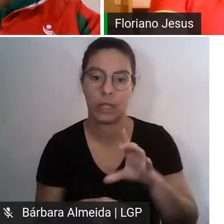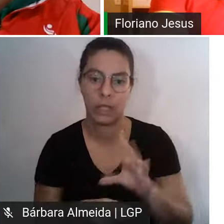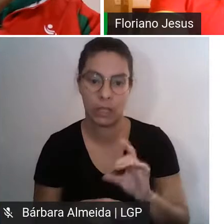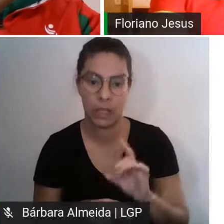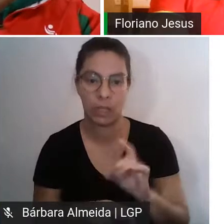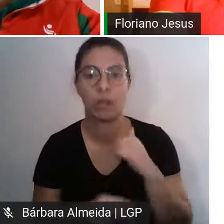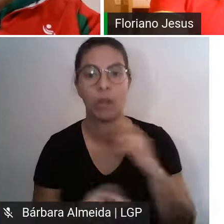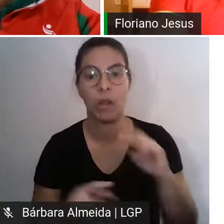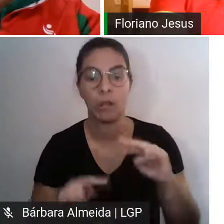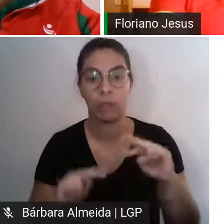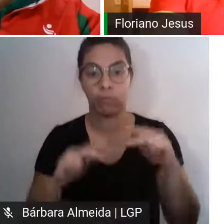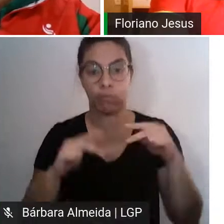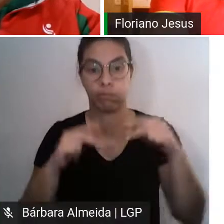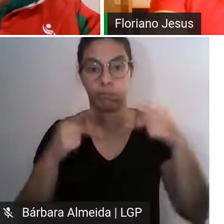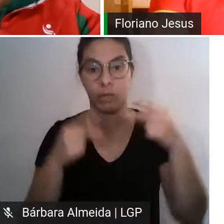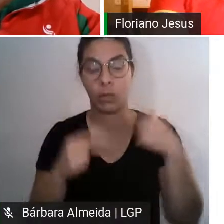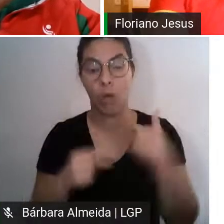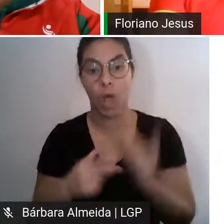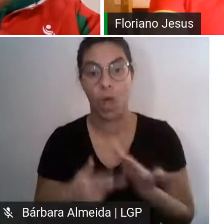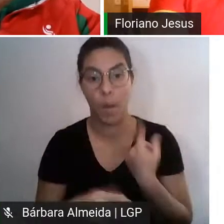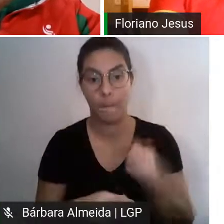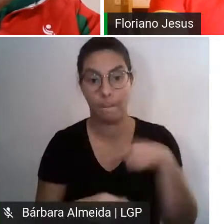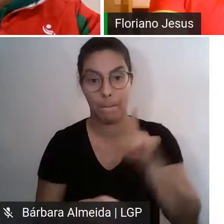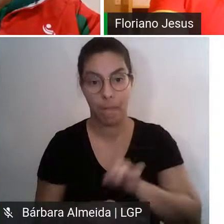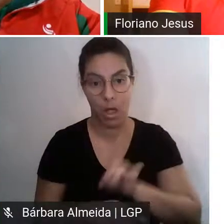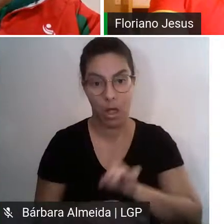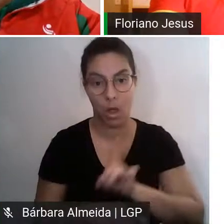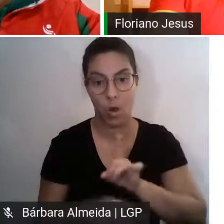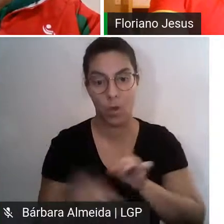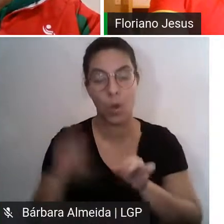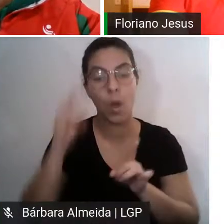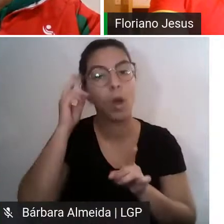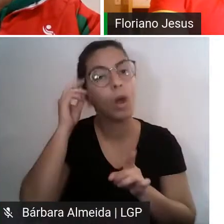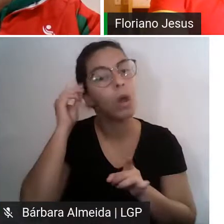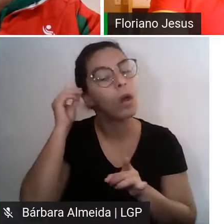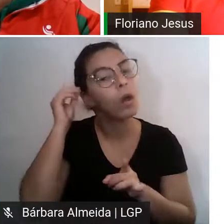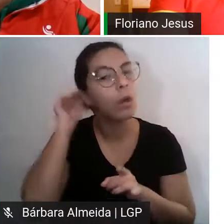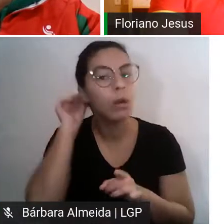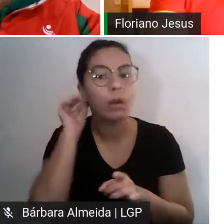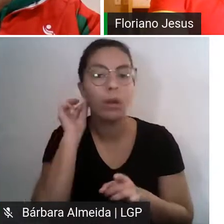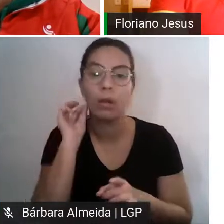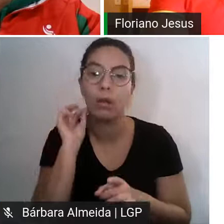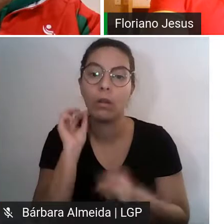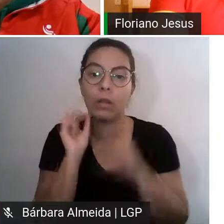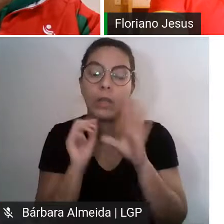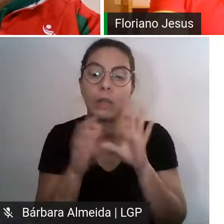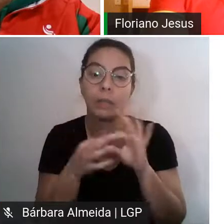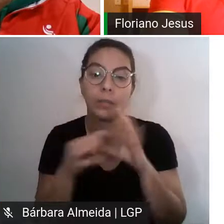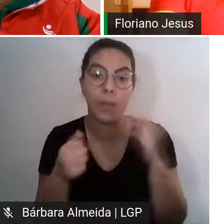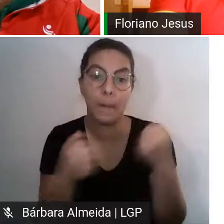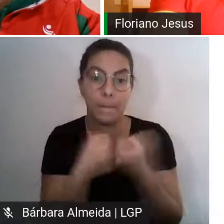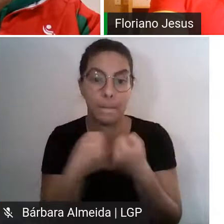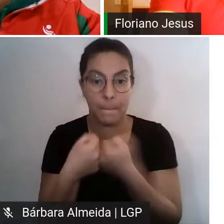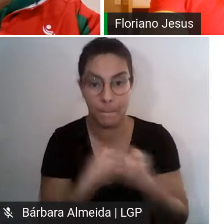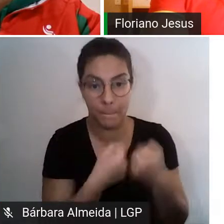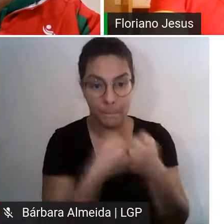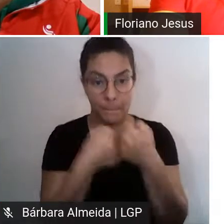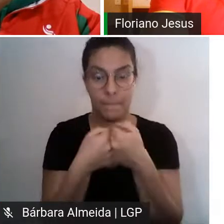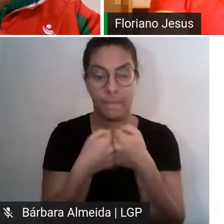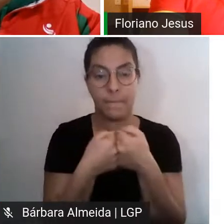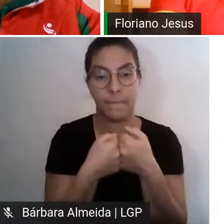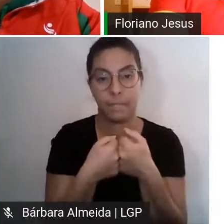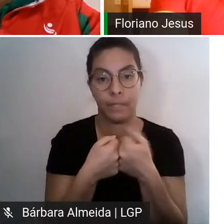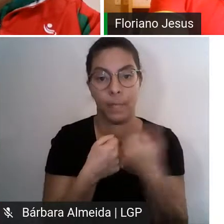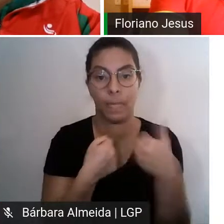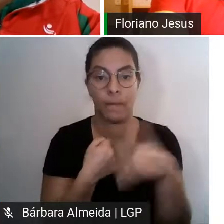ranking, estou em primeiro. Agora, em termos competitivos, vai haver então em